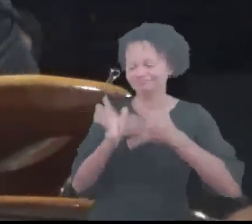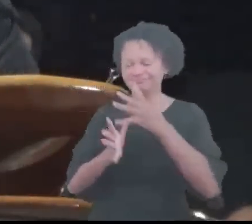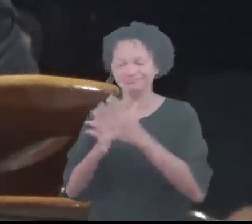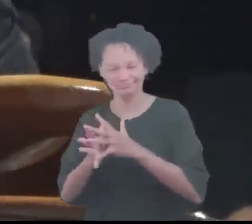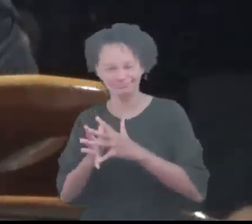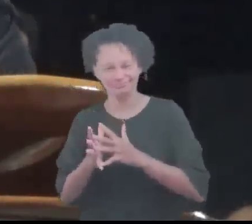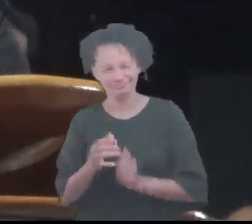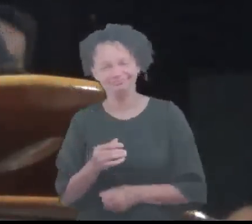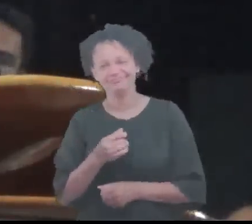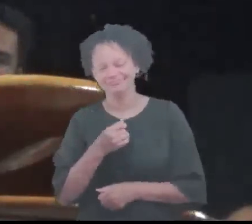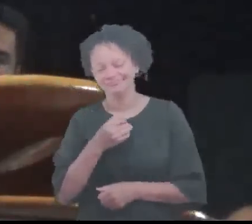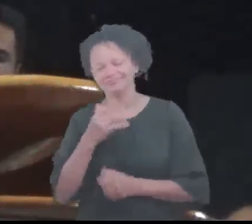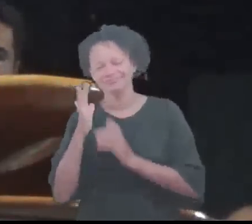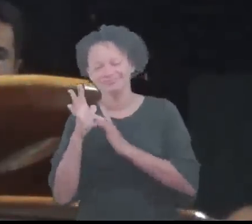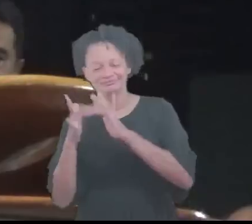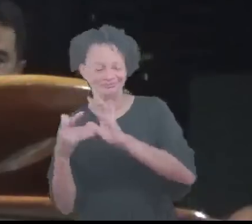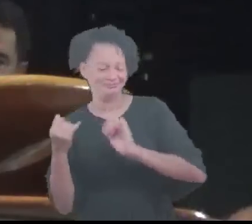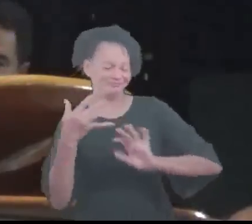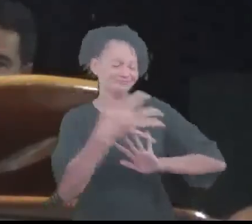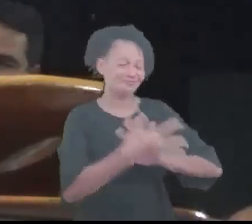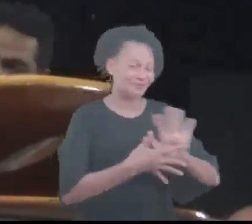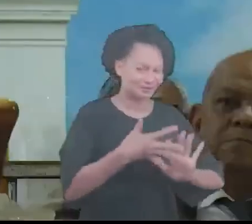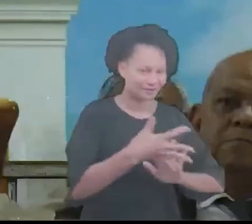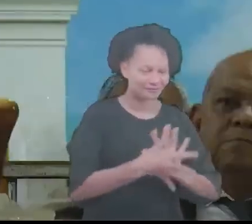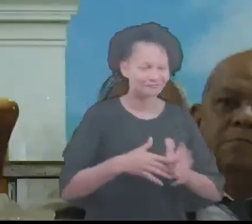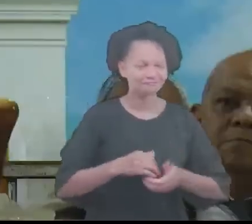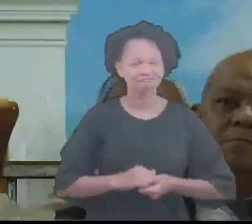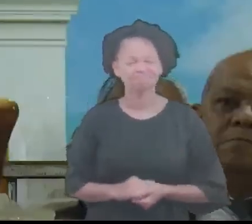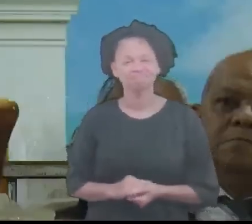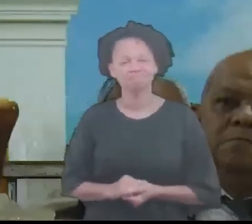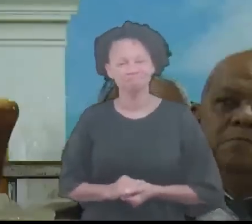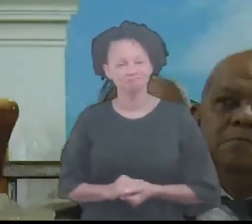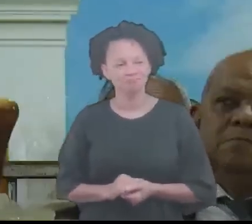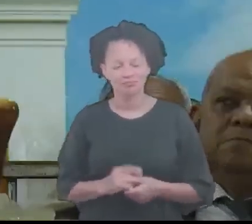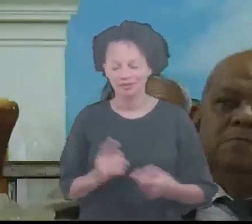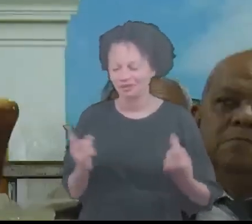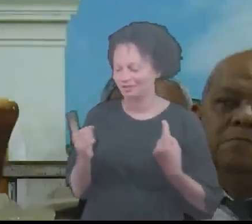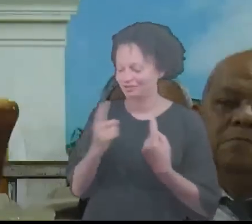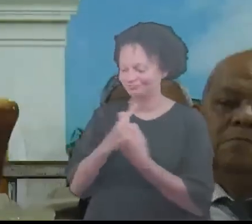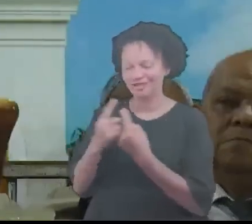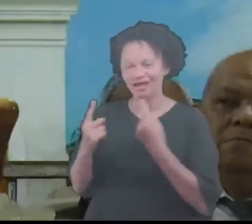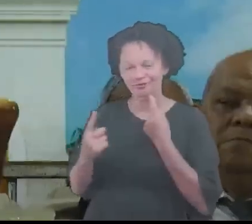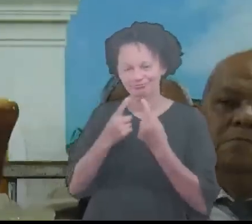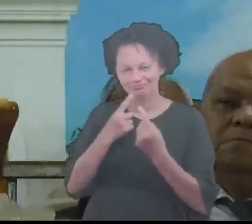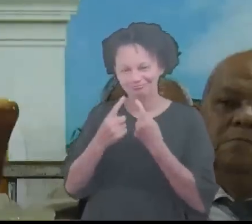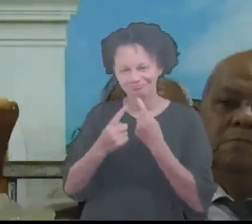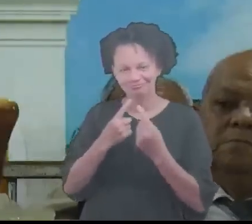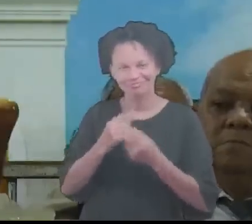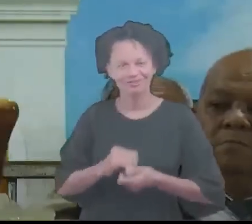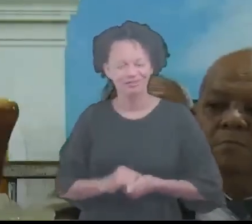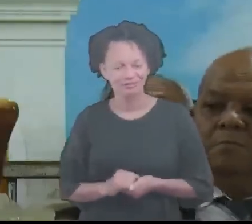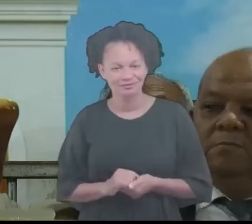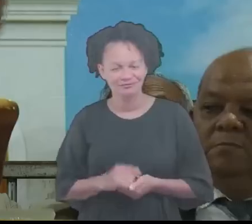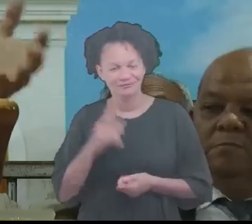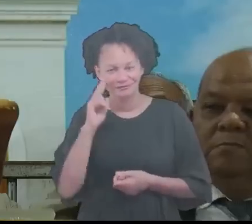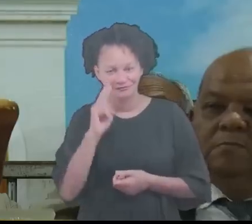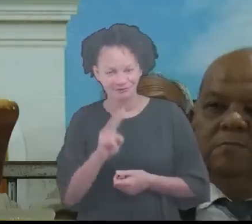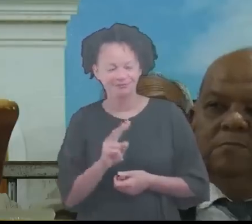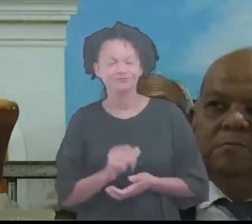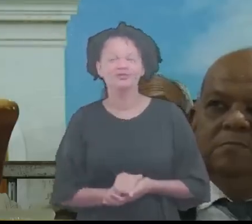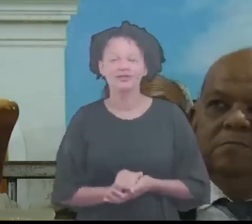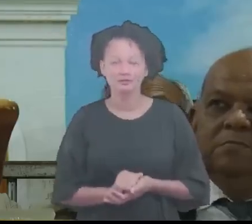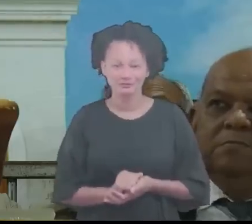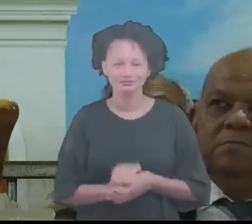hora é ele quem diz. É um diálogo. Quem já viu dois namorados